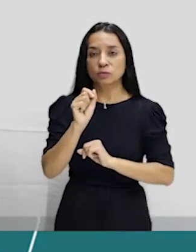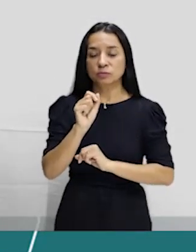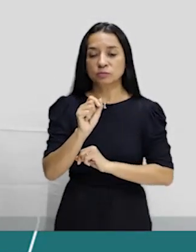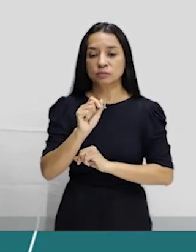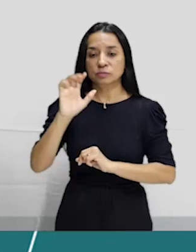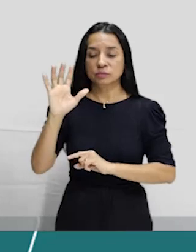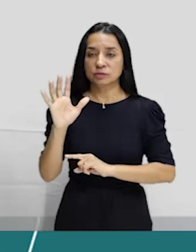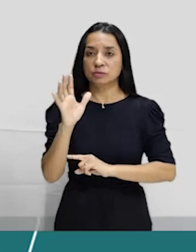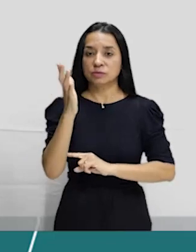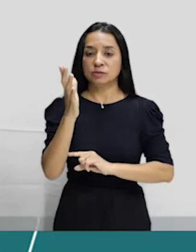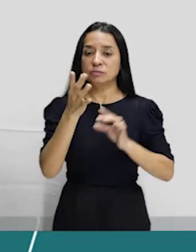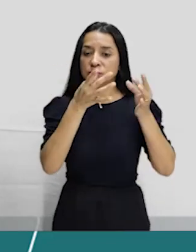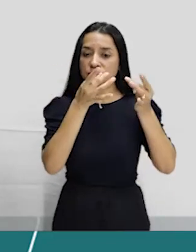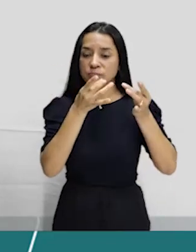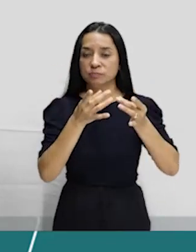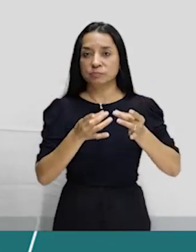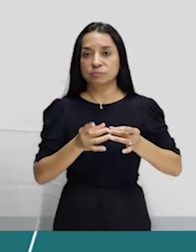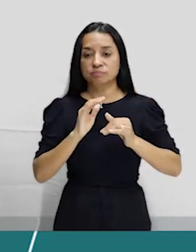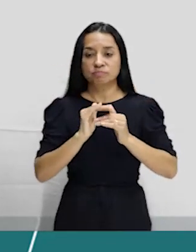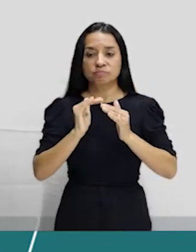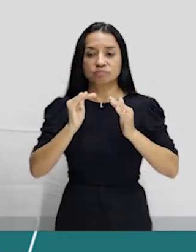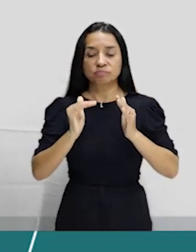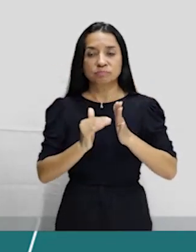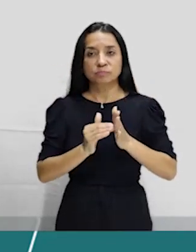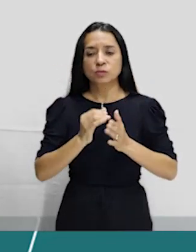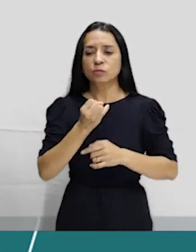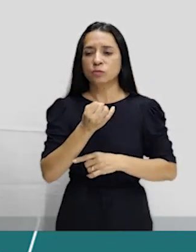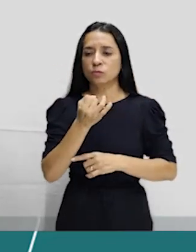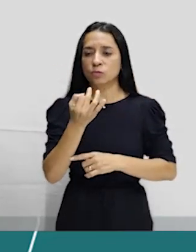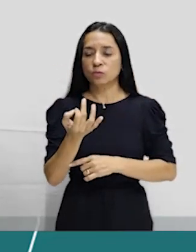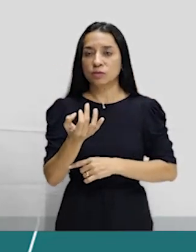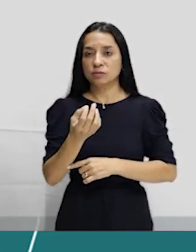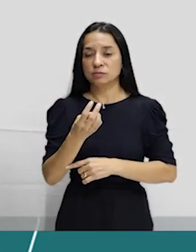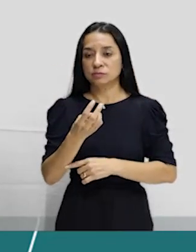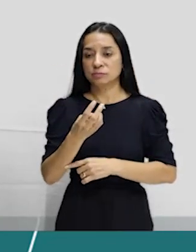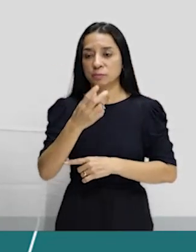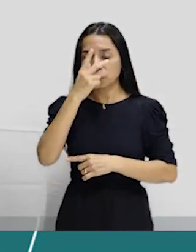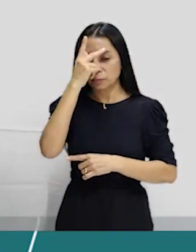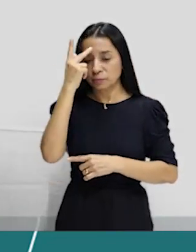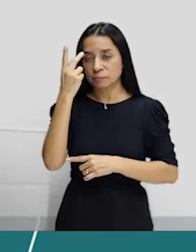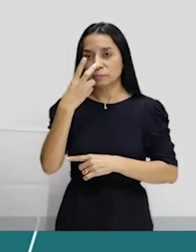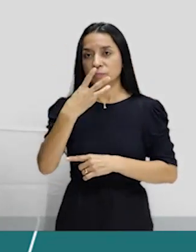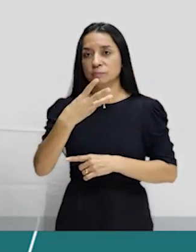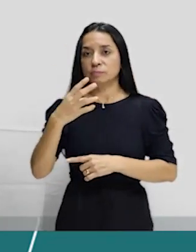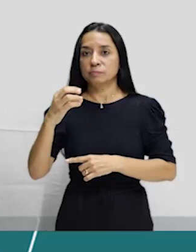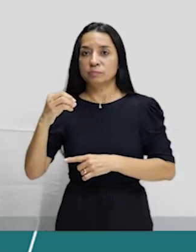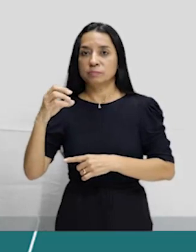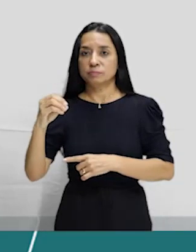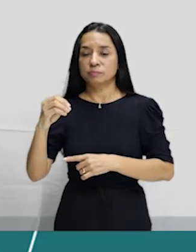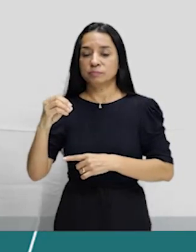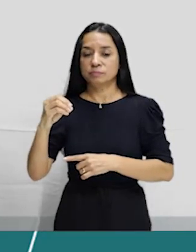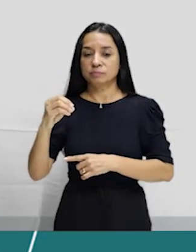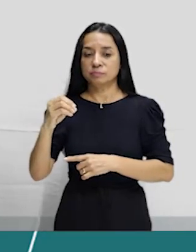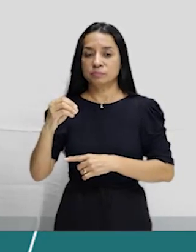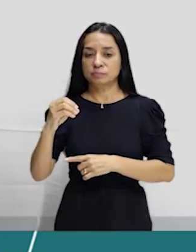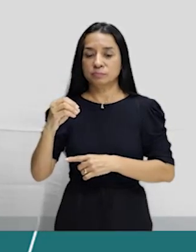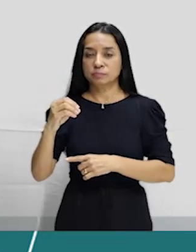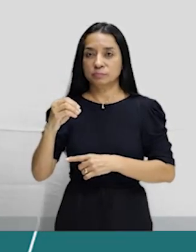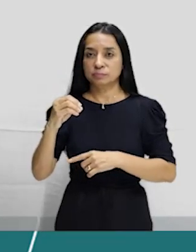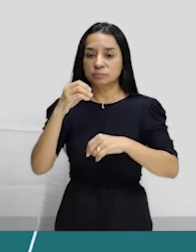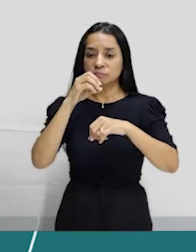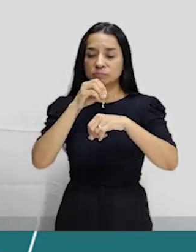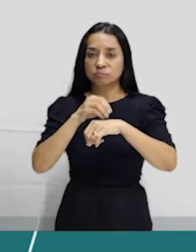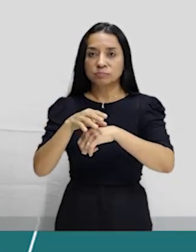situação descrita, ao todo, quantos desses 300 candidatos